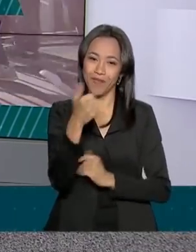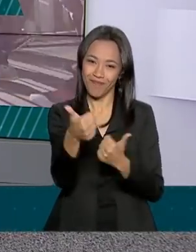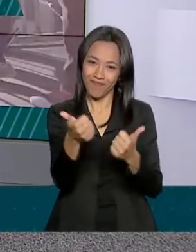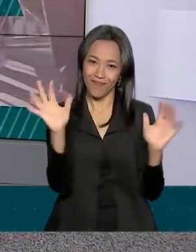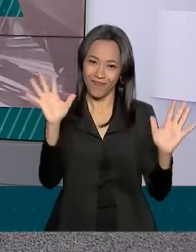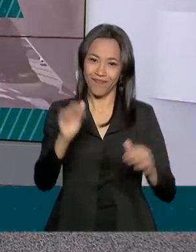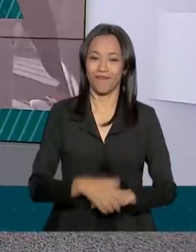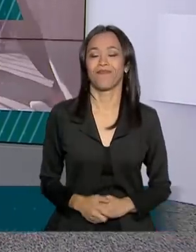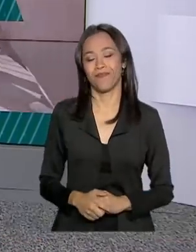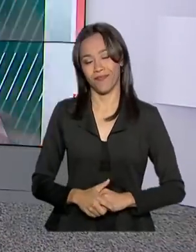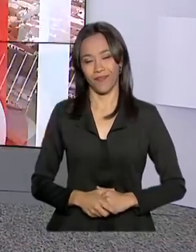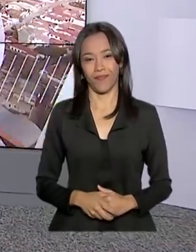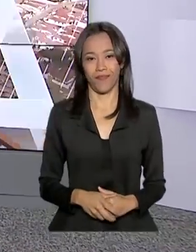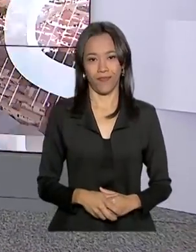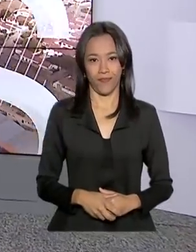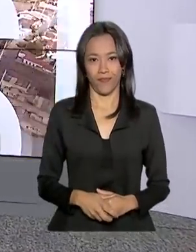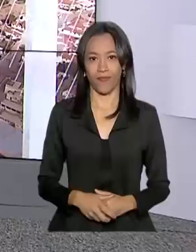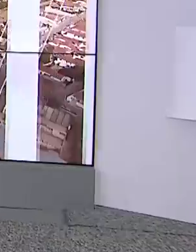Tchau.